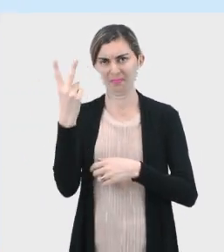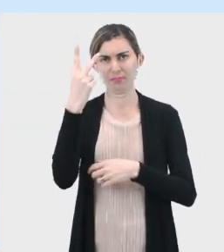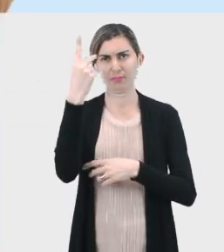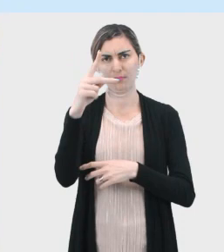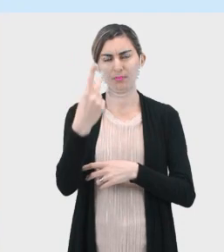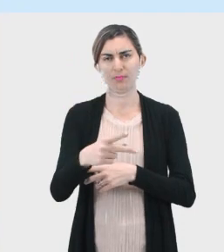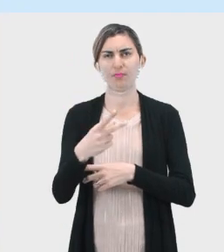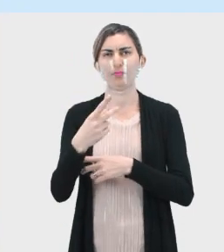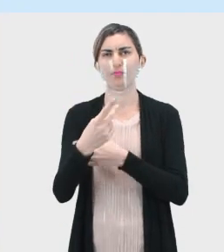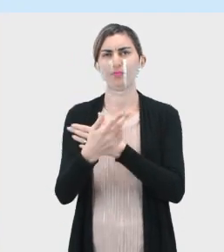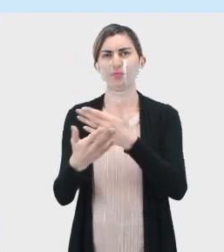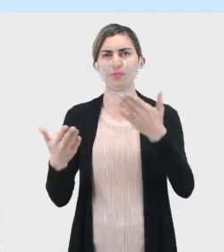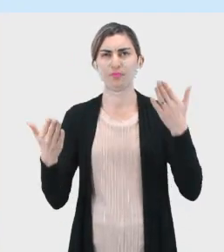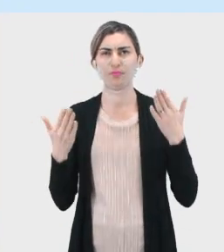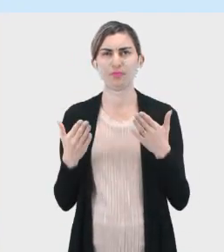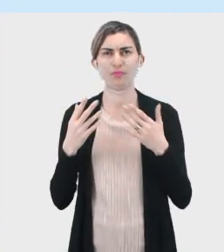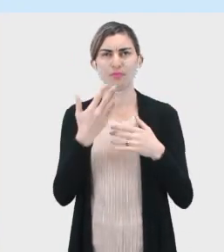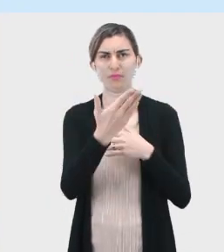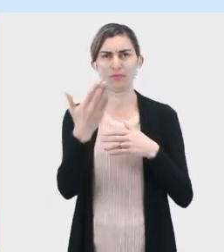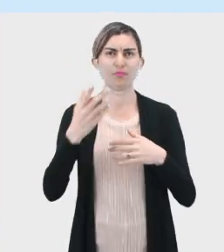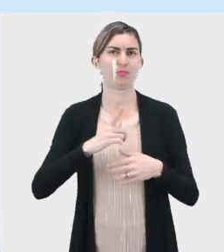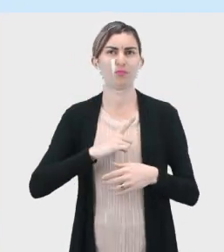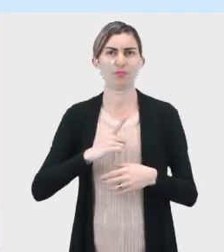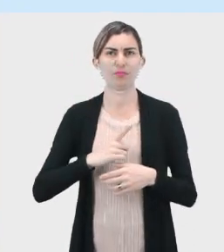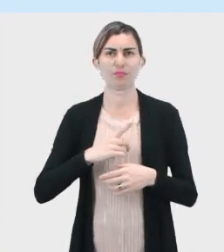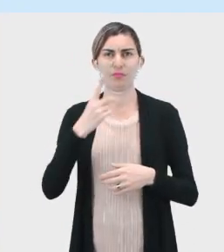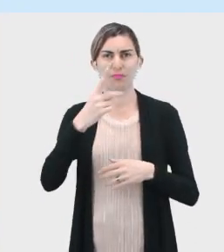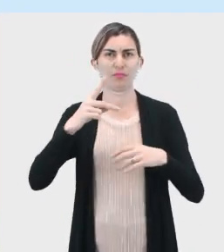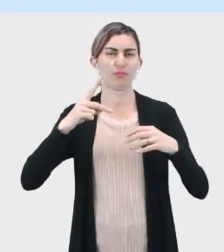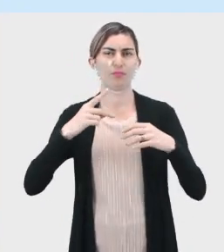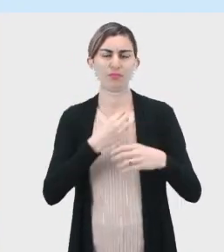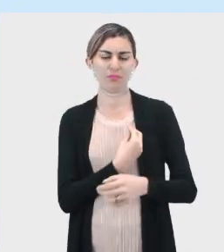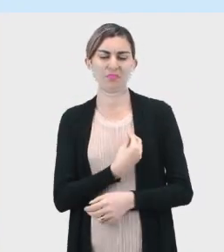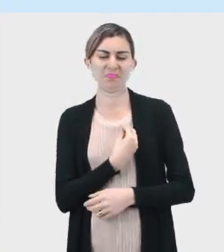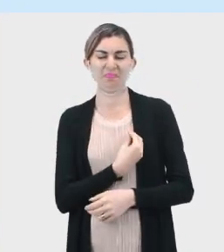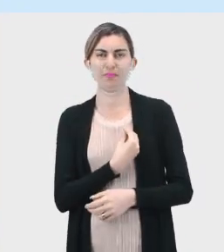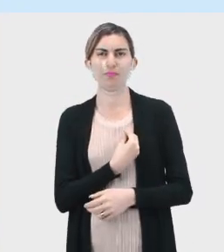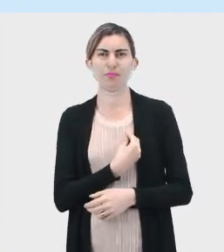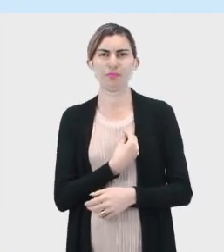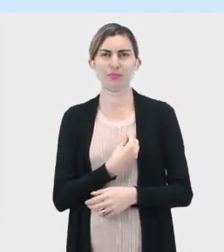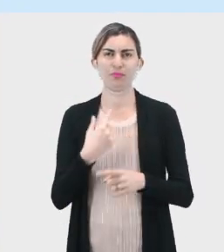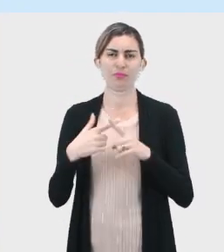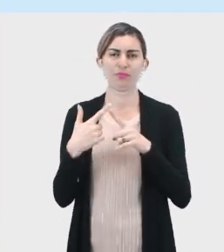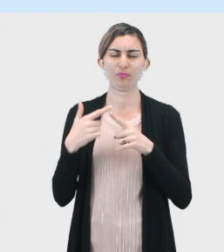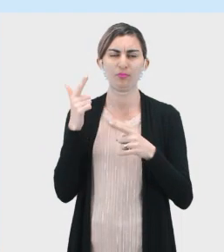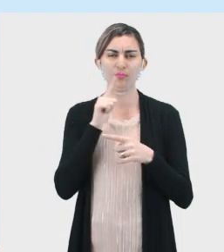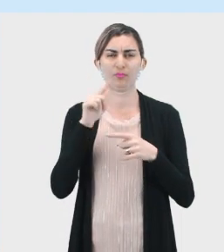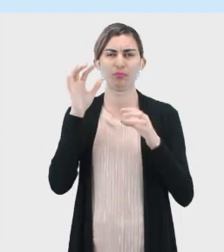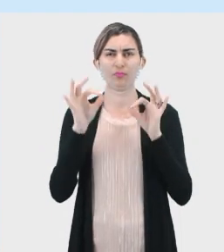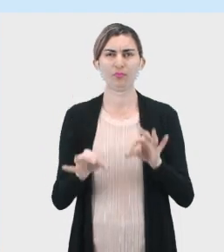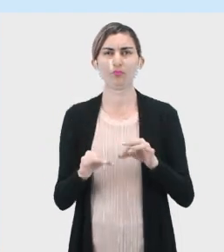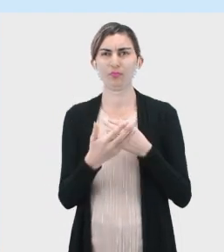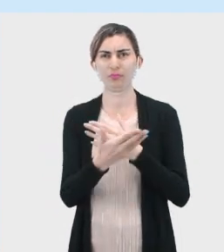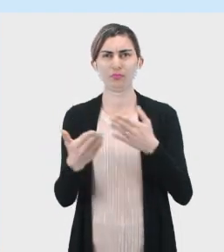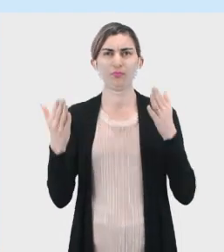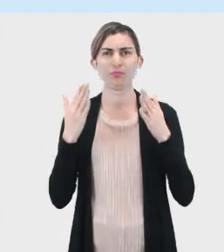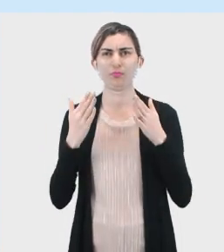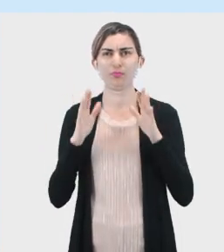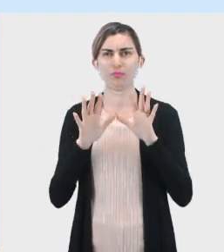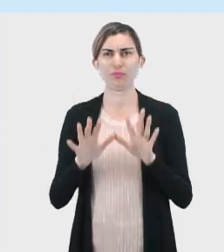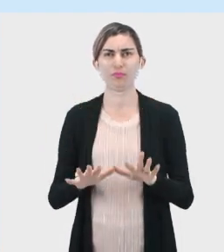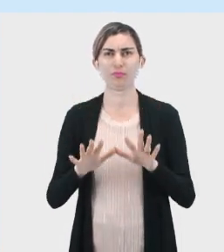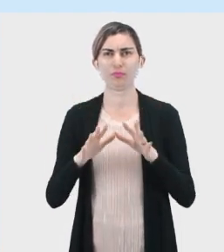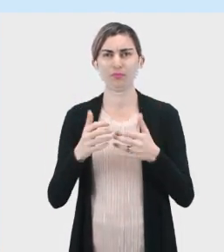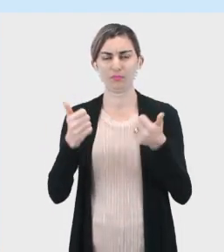a Phenomenal Woman que você tem na sua convivência, porque com certeza assim a gente vai